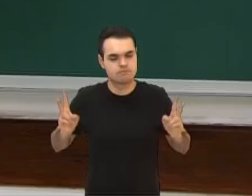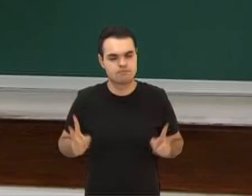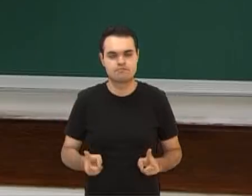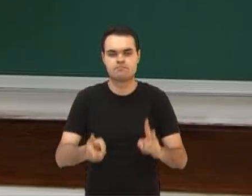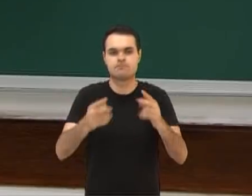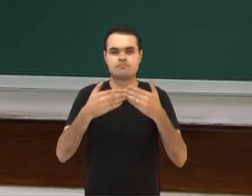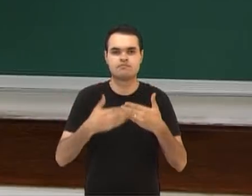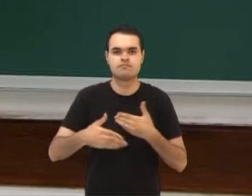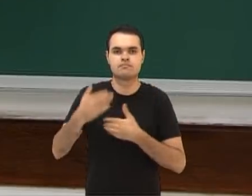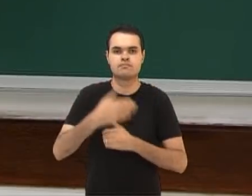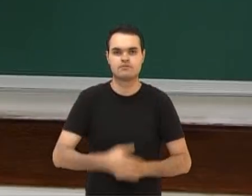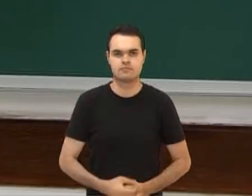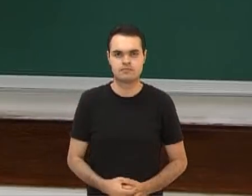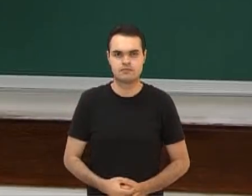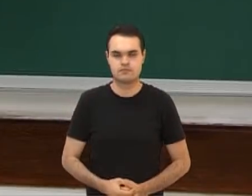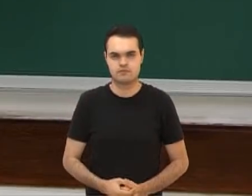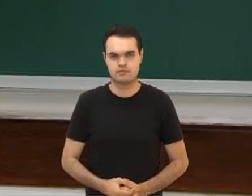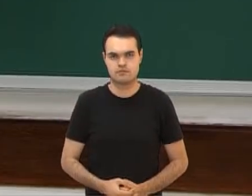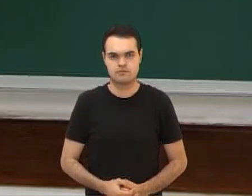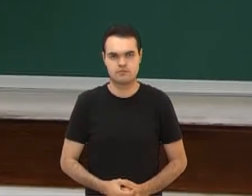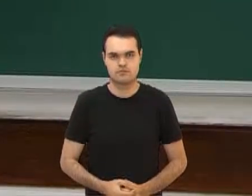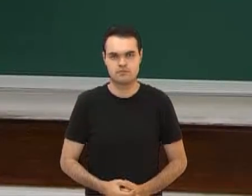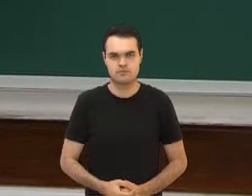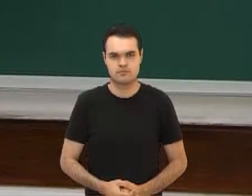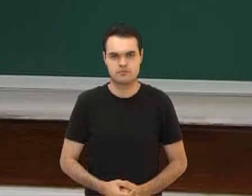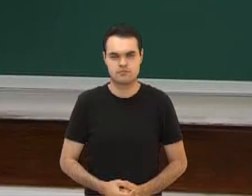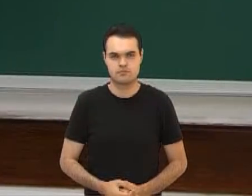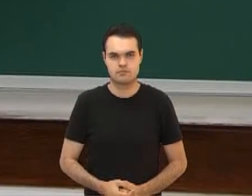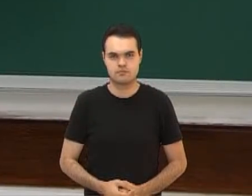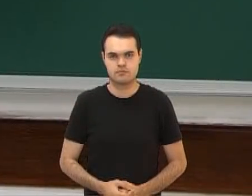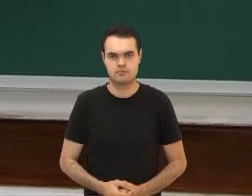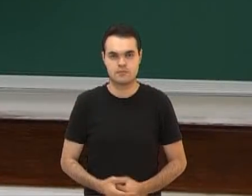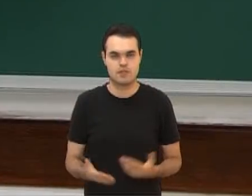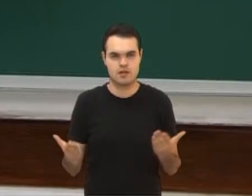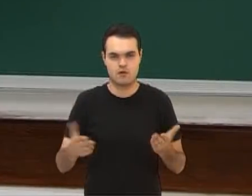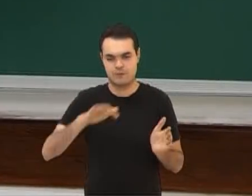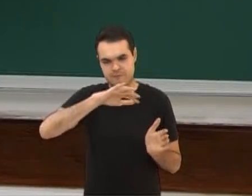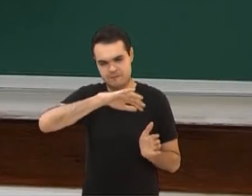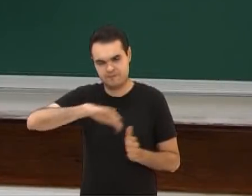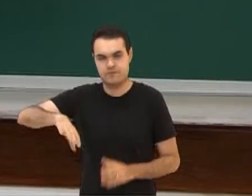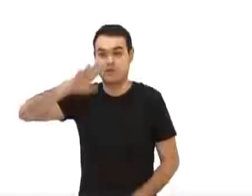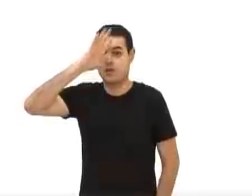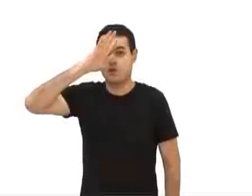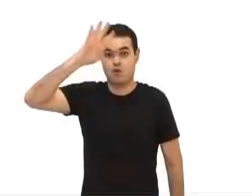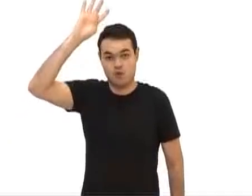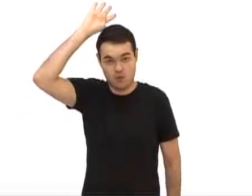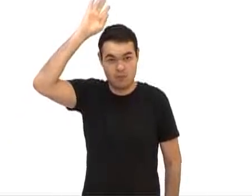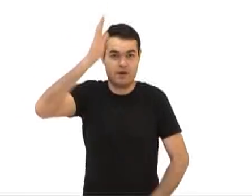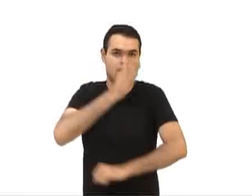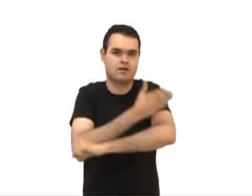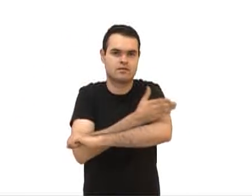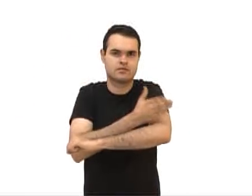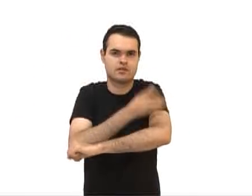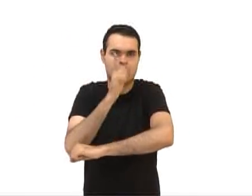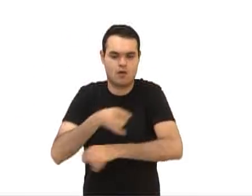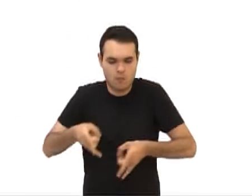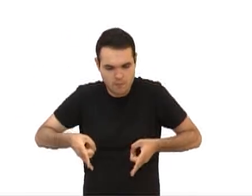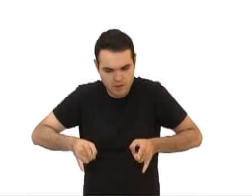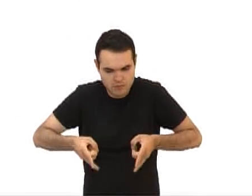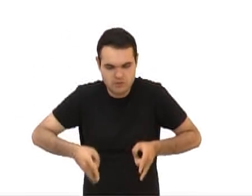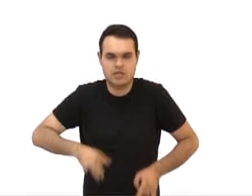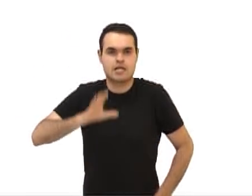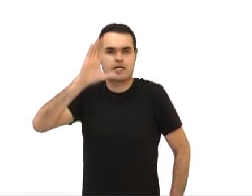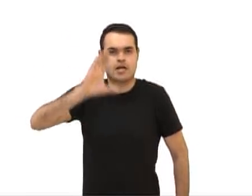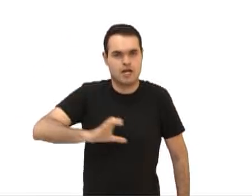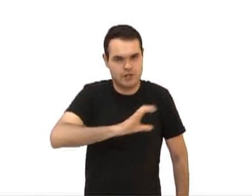prosseguir com a aula. Chegamos na Roma Antiga. Roma Antiga, você sabe que é o berço do